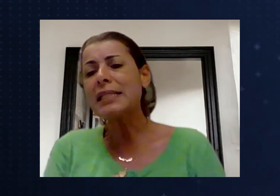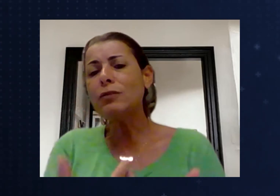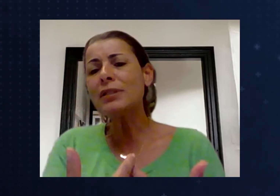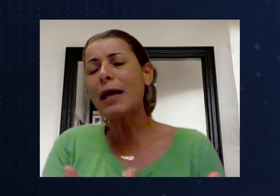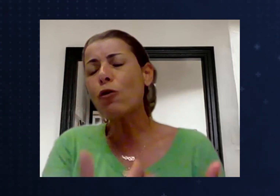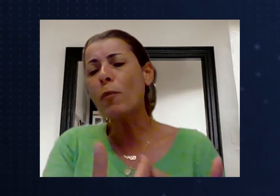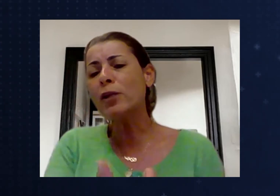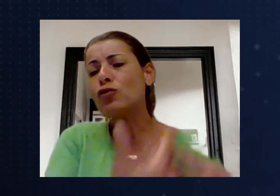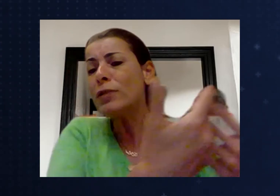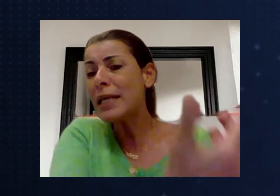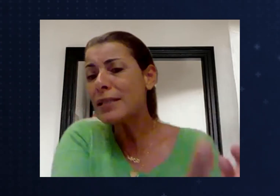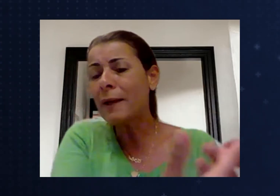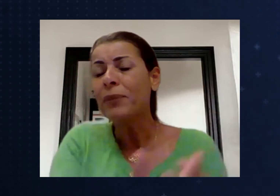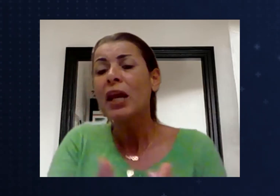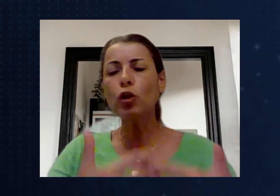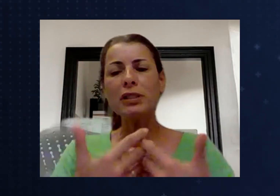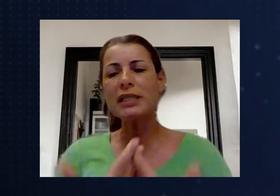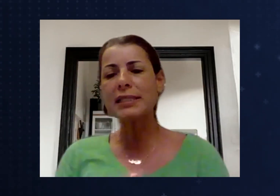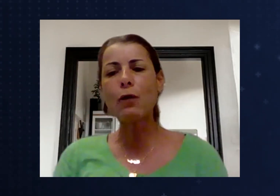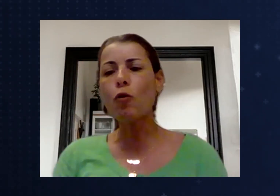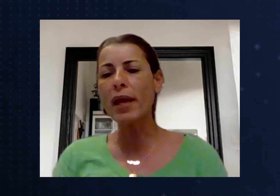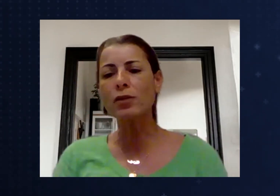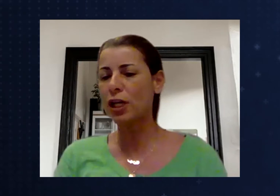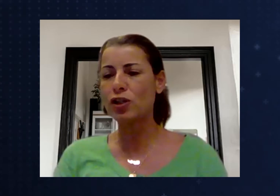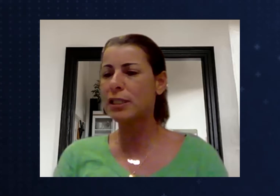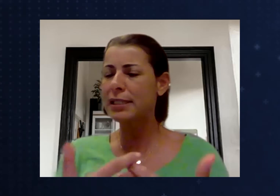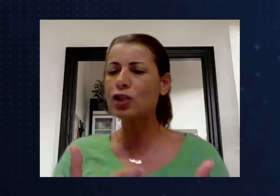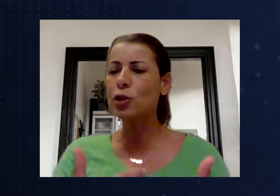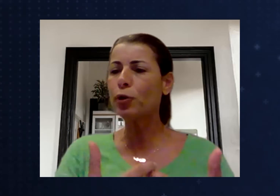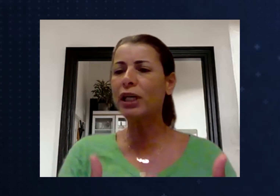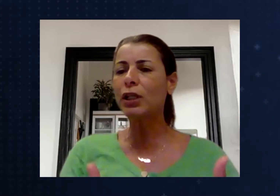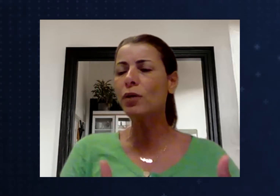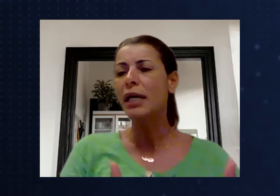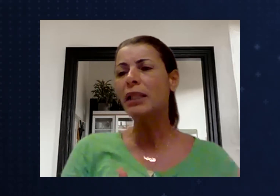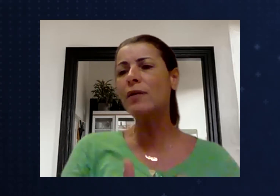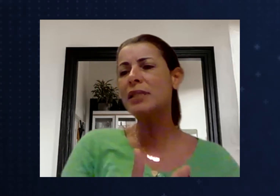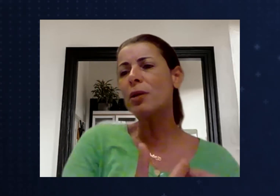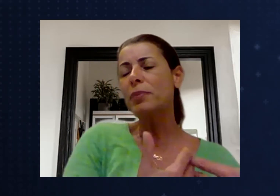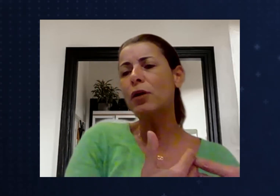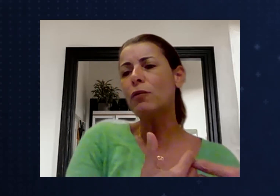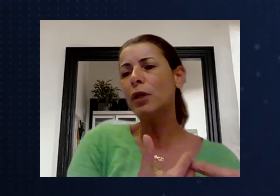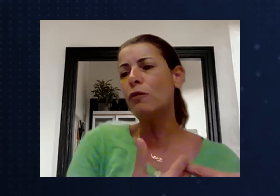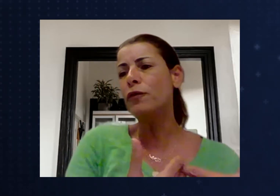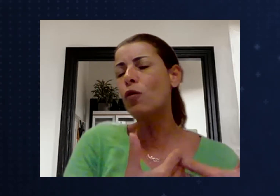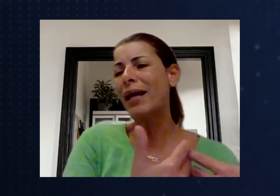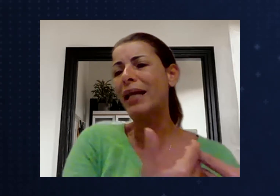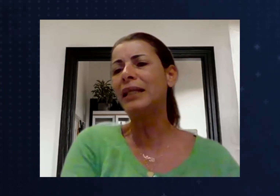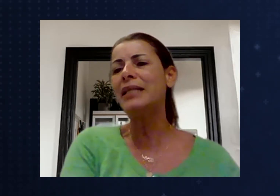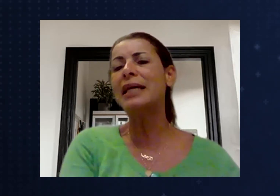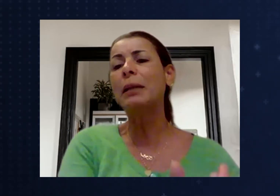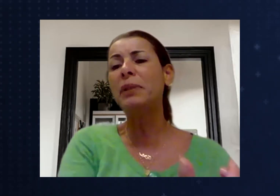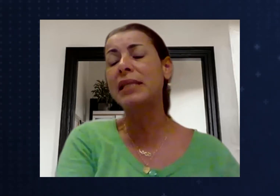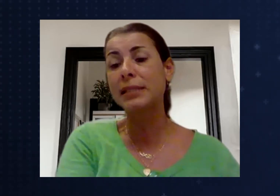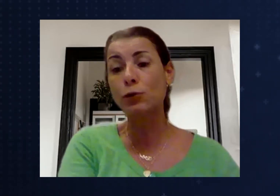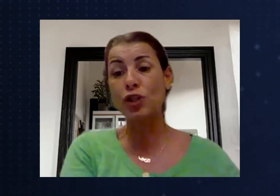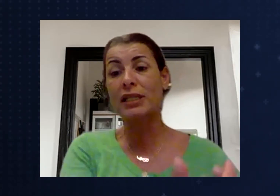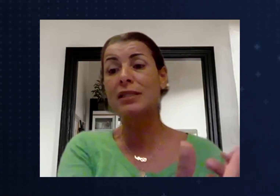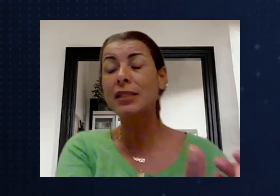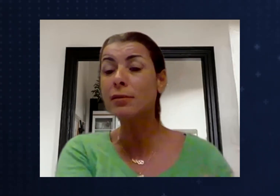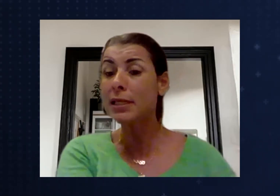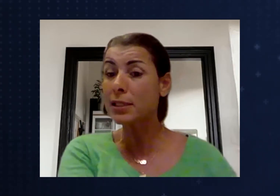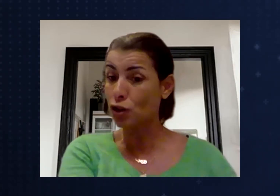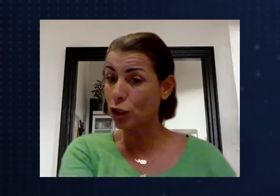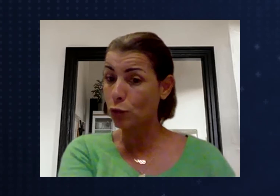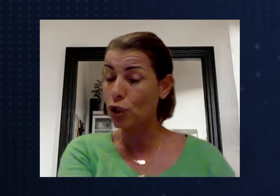dúvida, trazendo esses argumentos do IDC. Por todos esses argumentos que já disse, seja porque não ficou caracterizada a presença